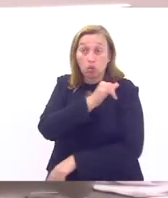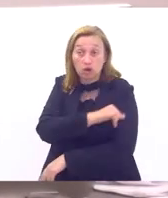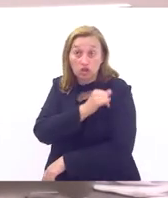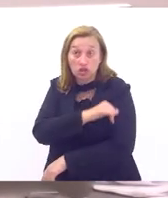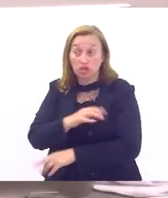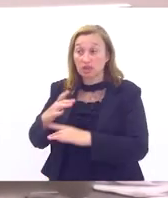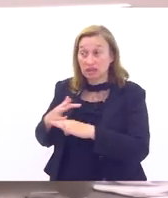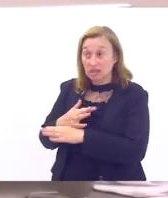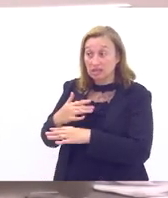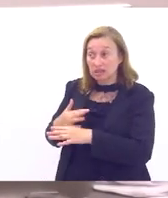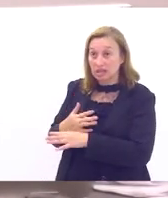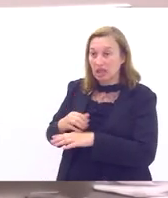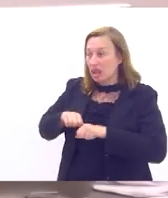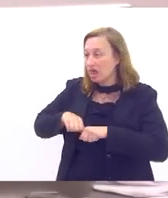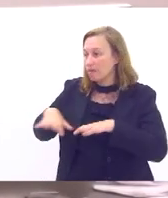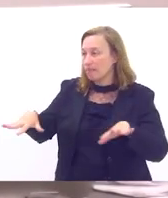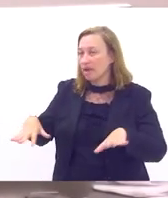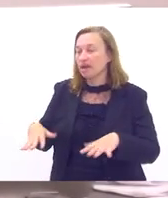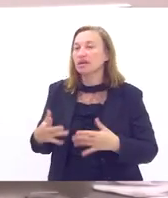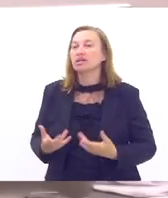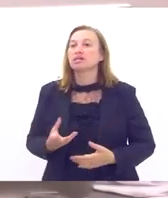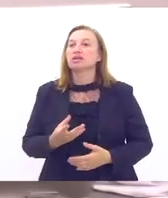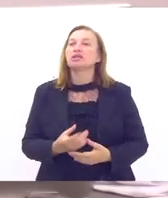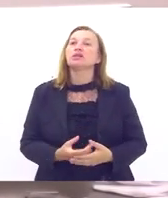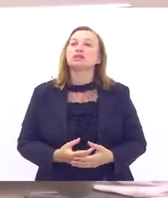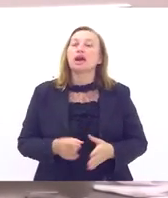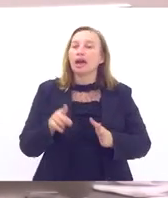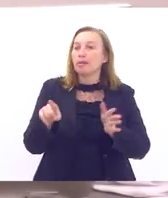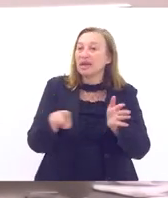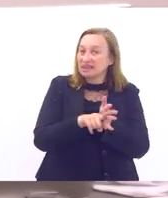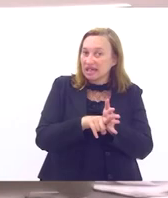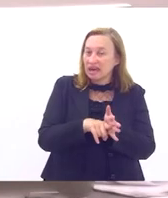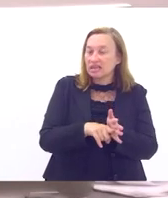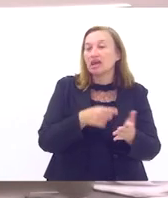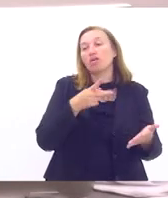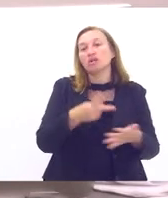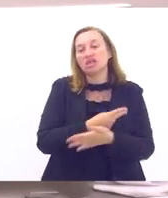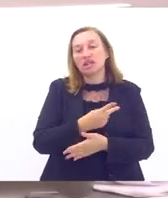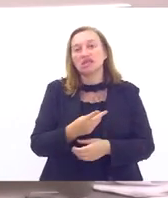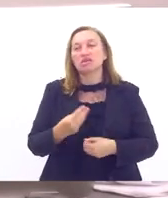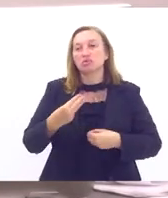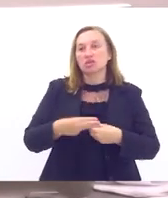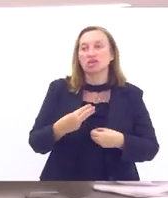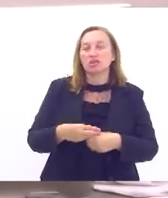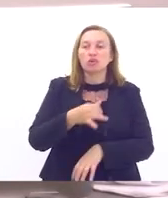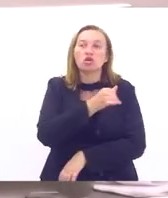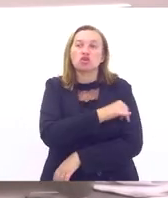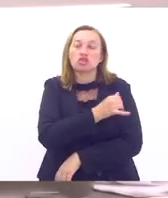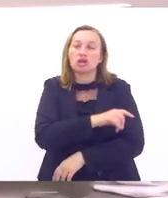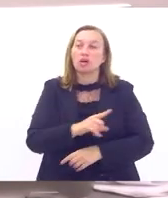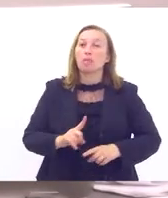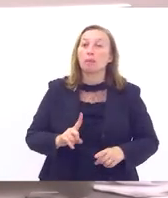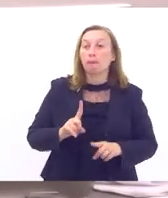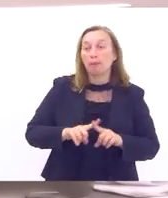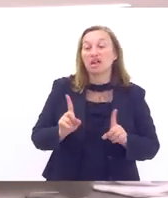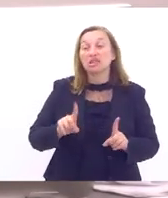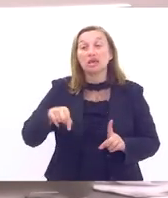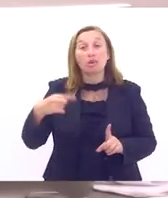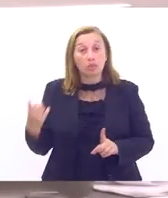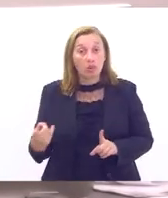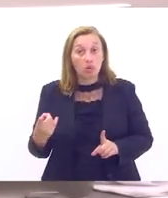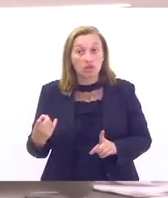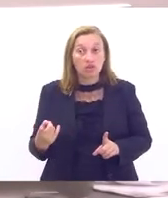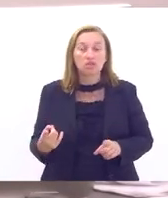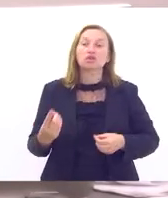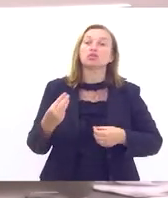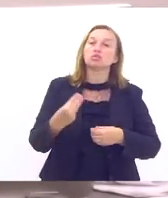fora do sistema, lidera essa contagem. A metade dos casos ocorre no município do Rio de Janeiro. Mas, depois do estado do município